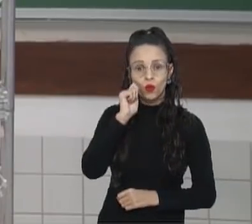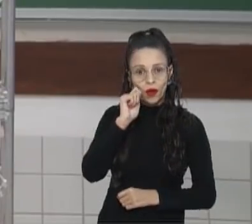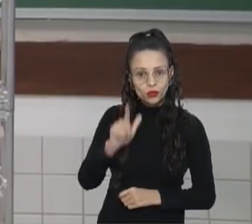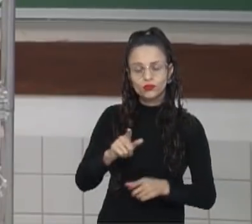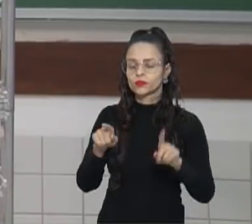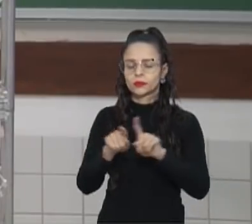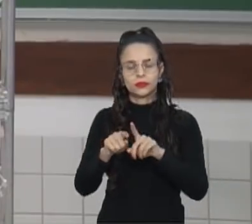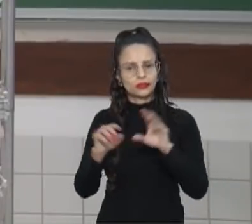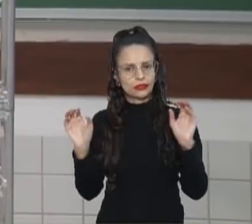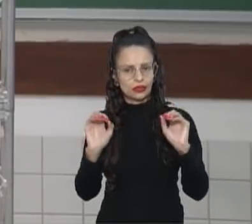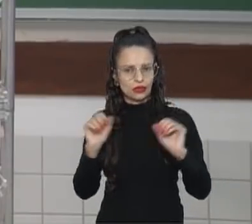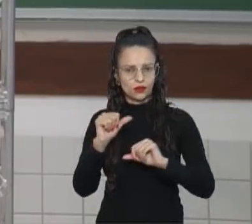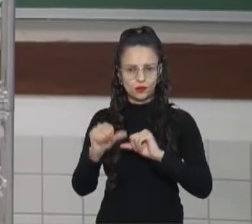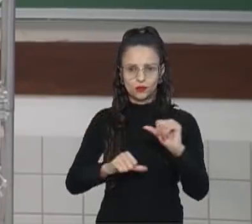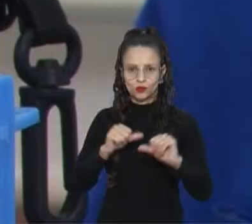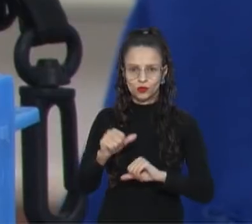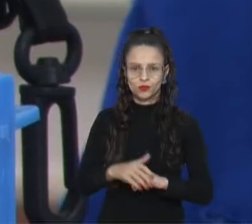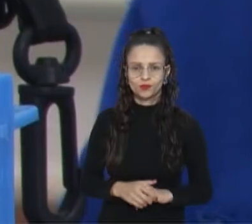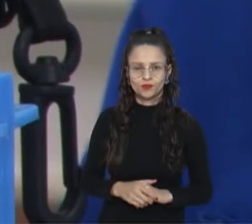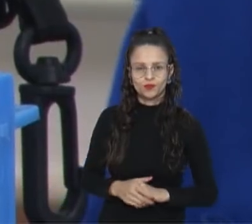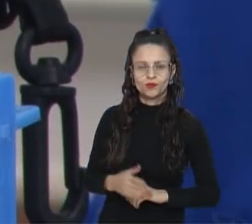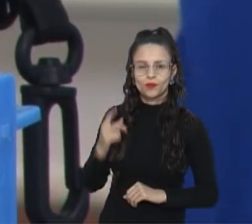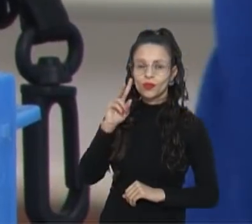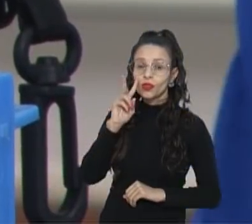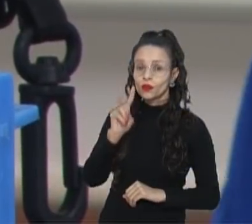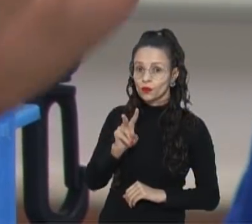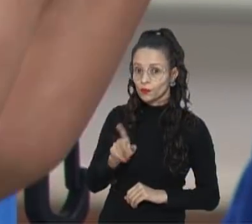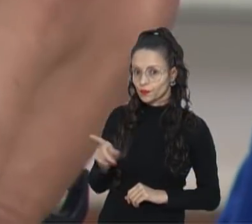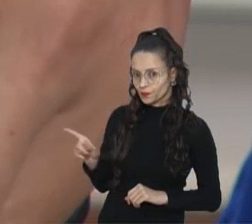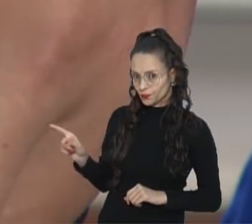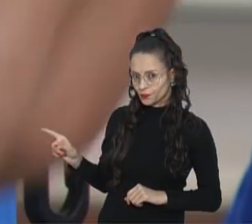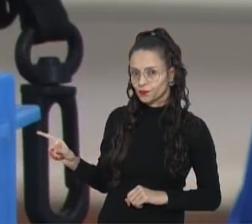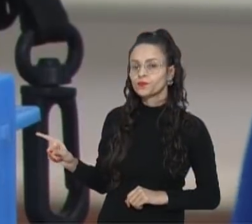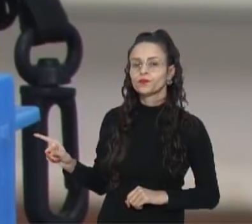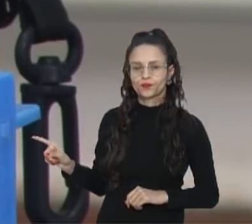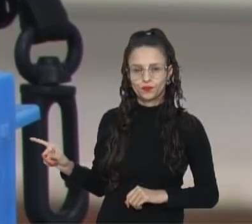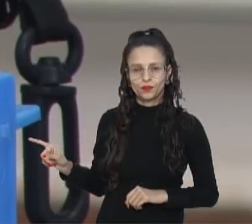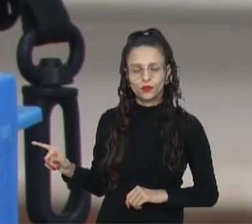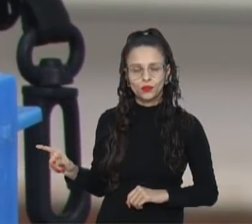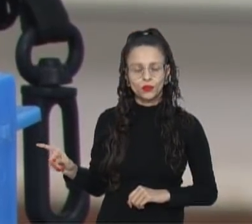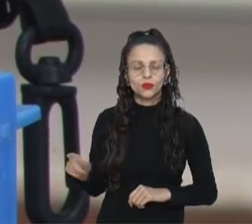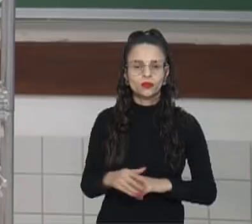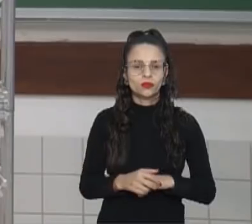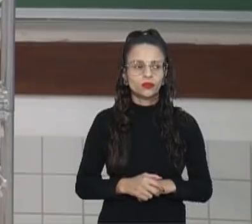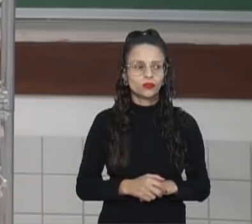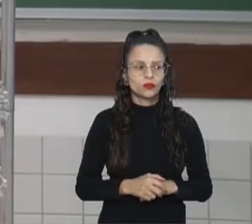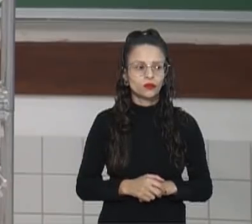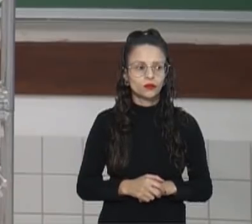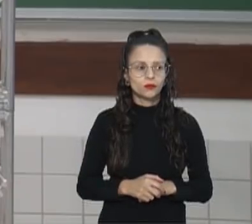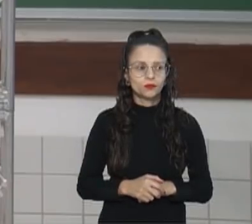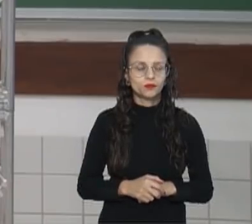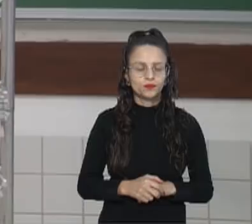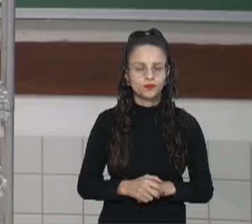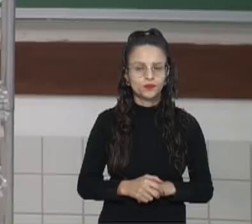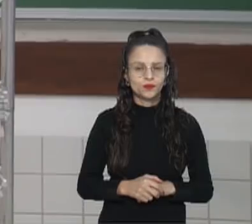aconteceu. Eu vou deixar eles aqui para vocês ficarem olhando. O azul não quis ficar, mas eu já vou fazer ele